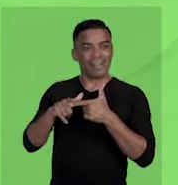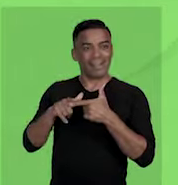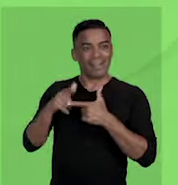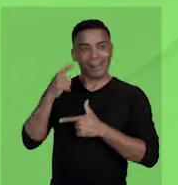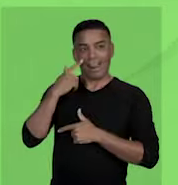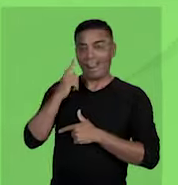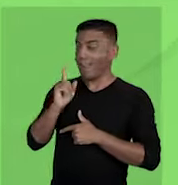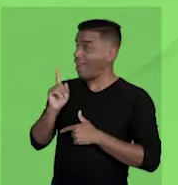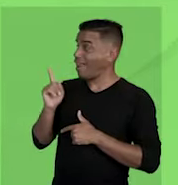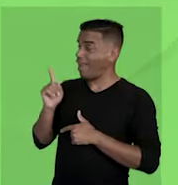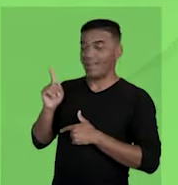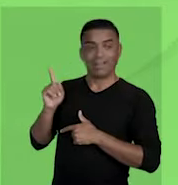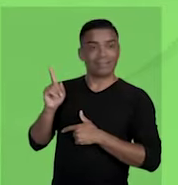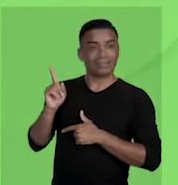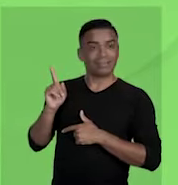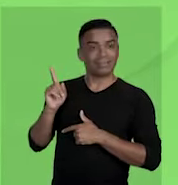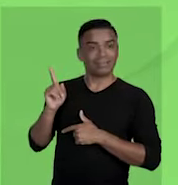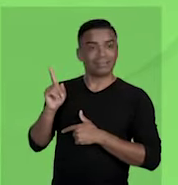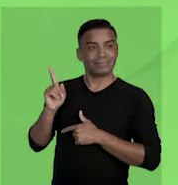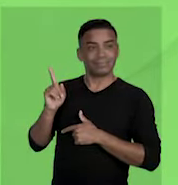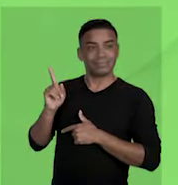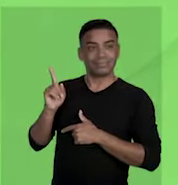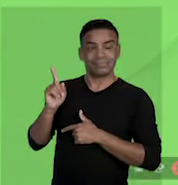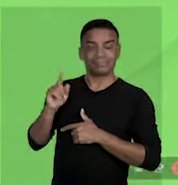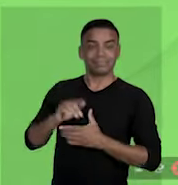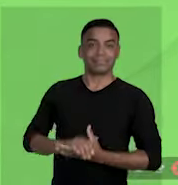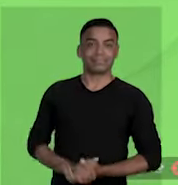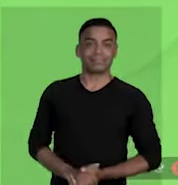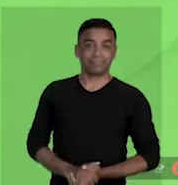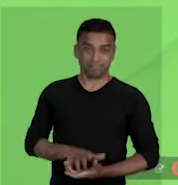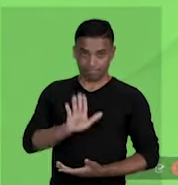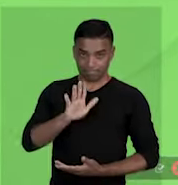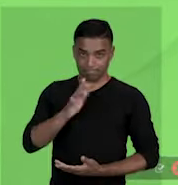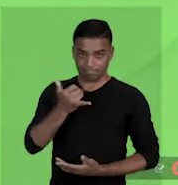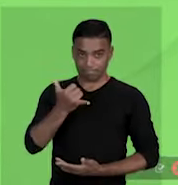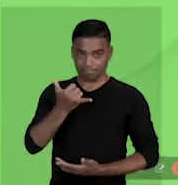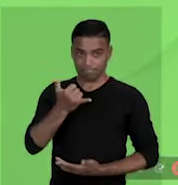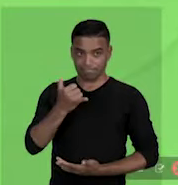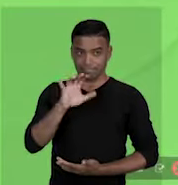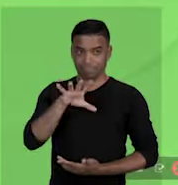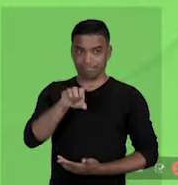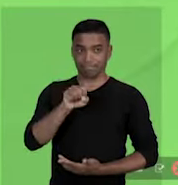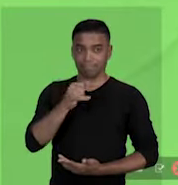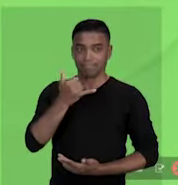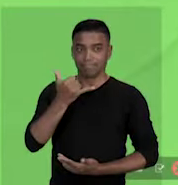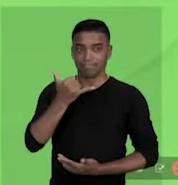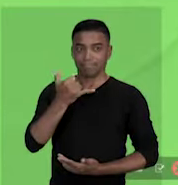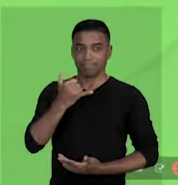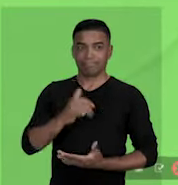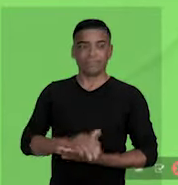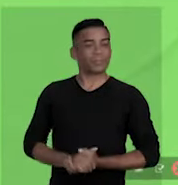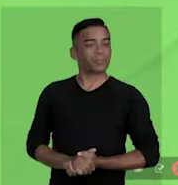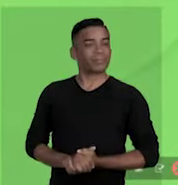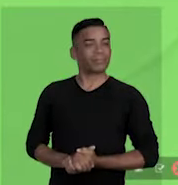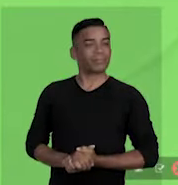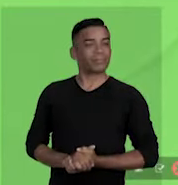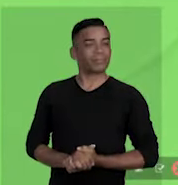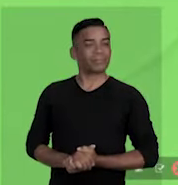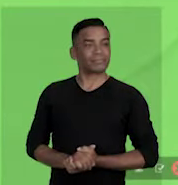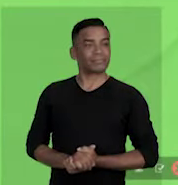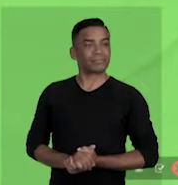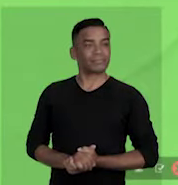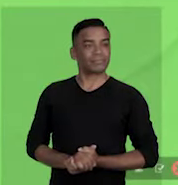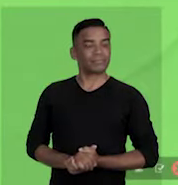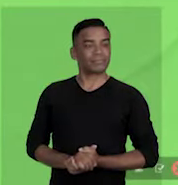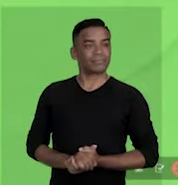ó. Deixa eu pegar de novo minha caneta. Ela vai se dividir. A corrente